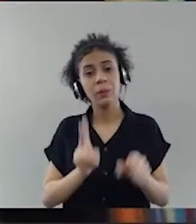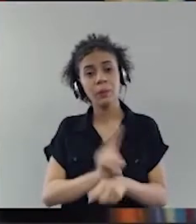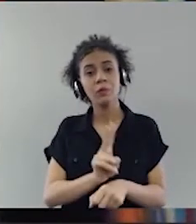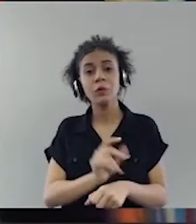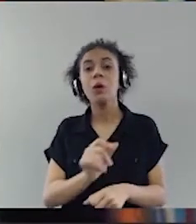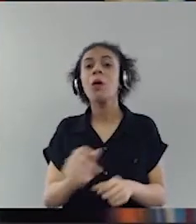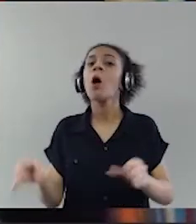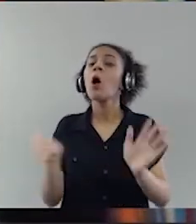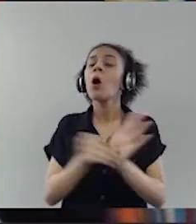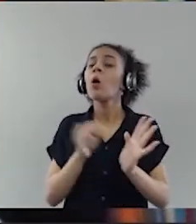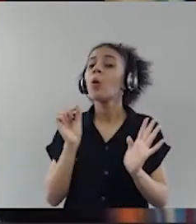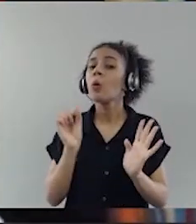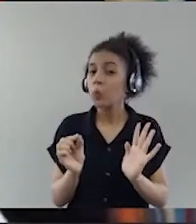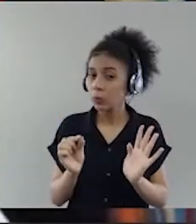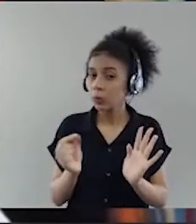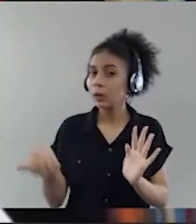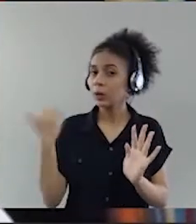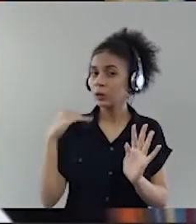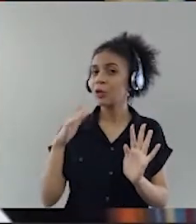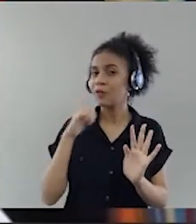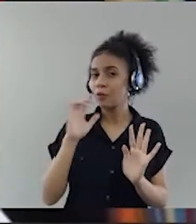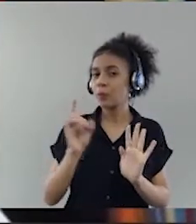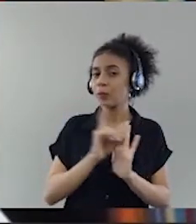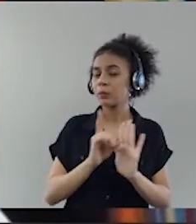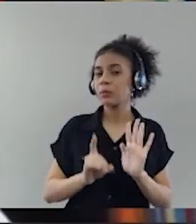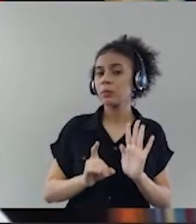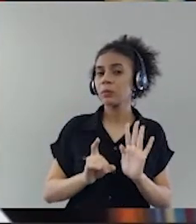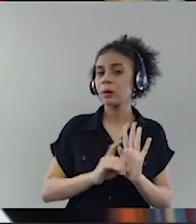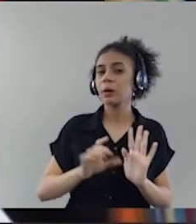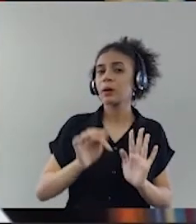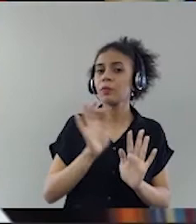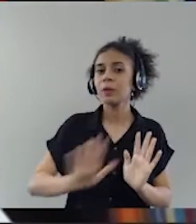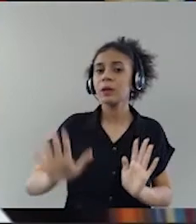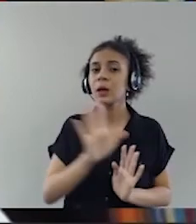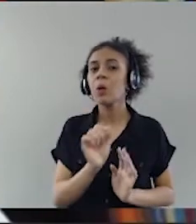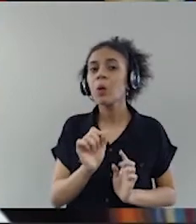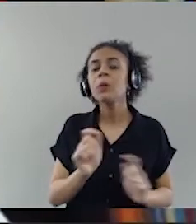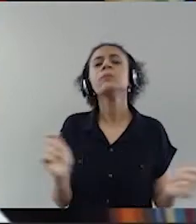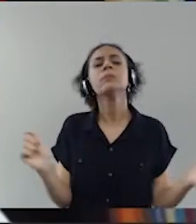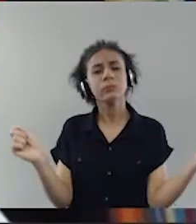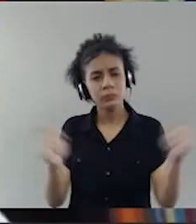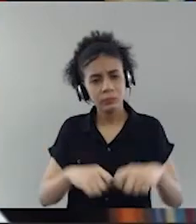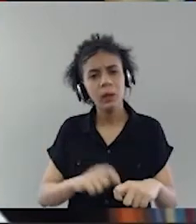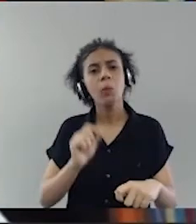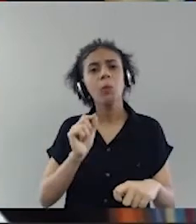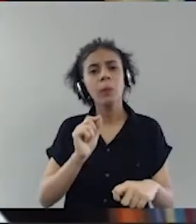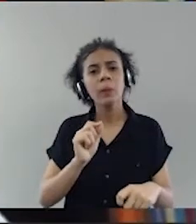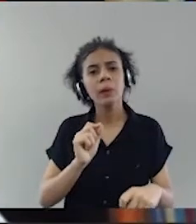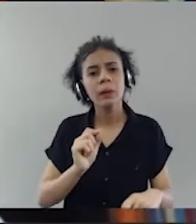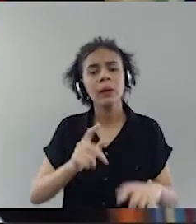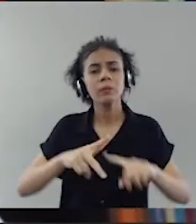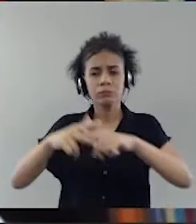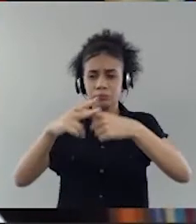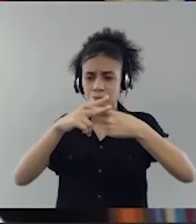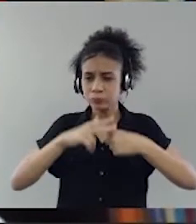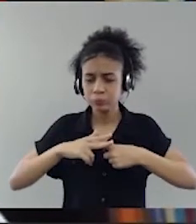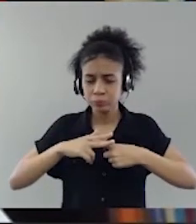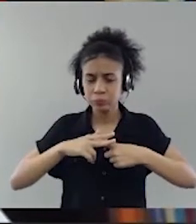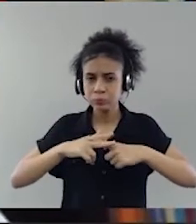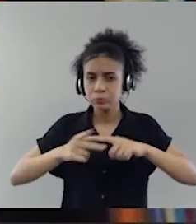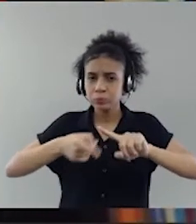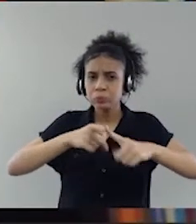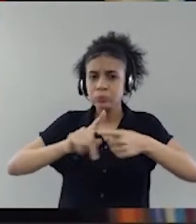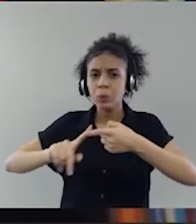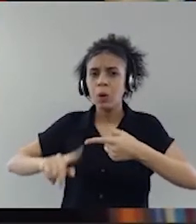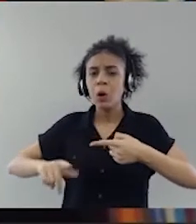coloca sob relevo, uma vez que já prevista no decreto federal, essa possibilidade de uma atuação concertada para promover uma